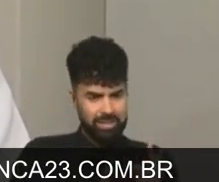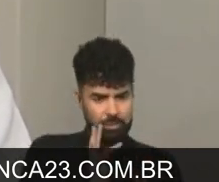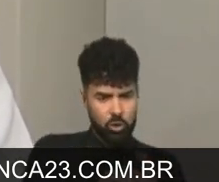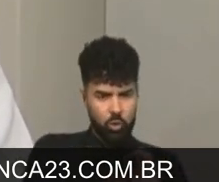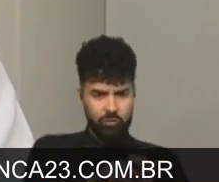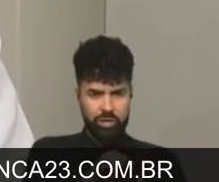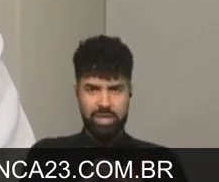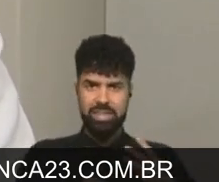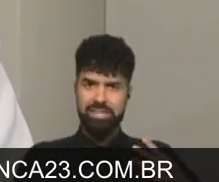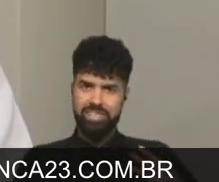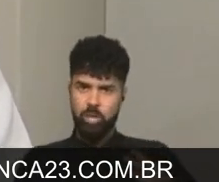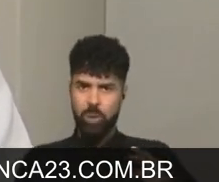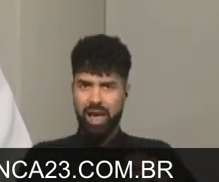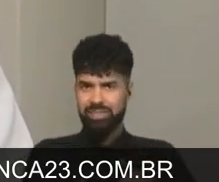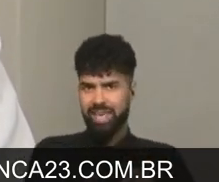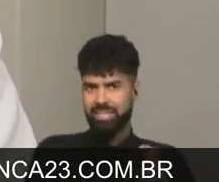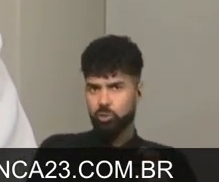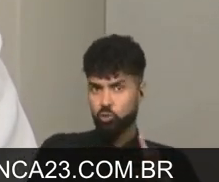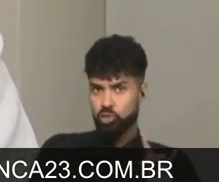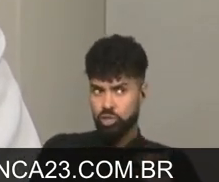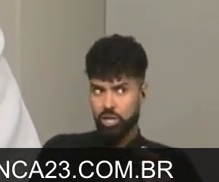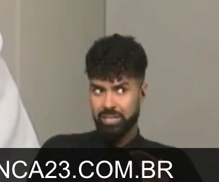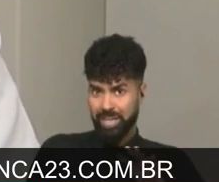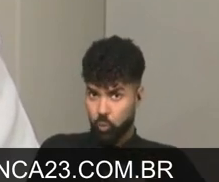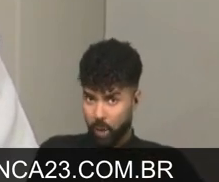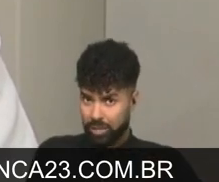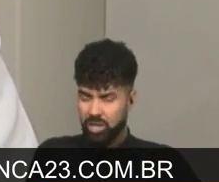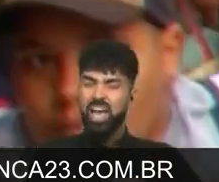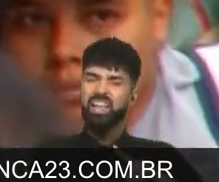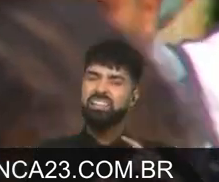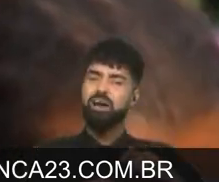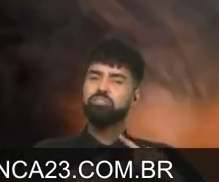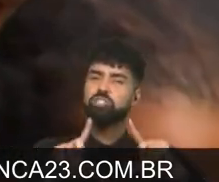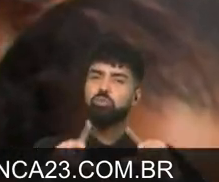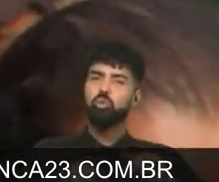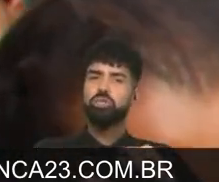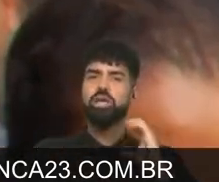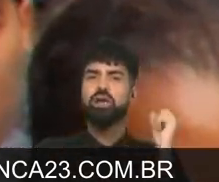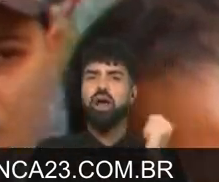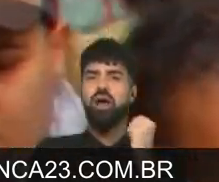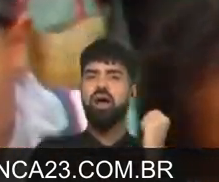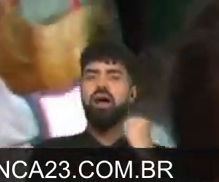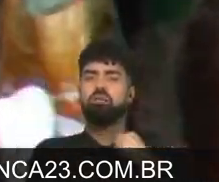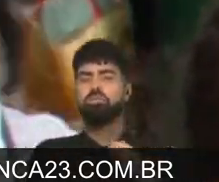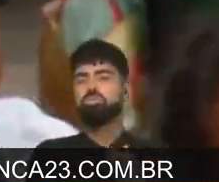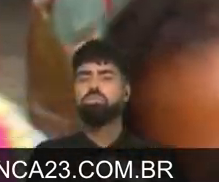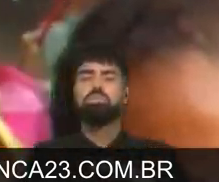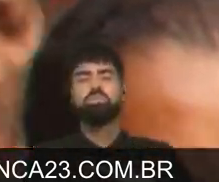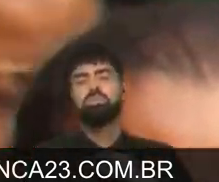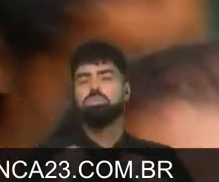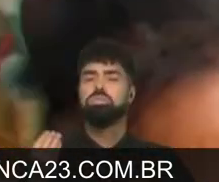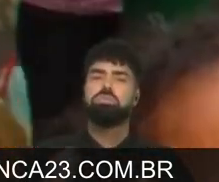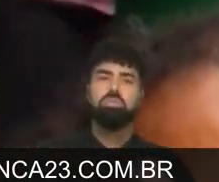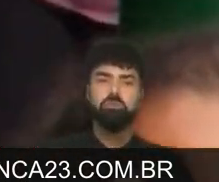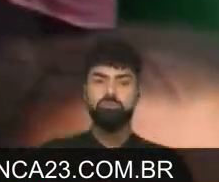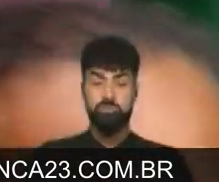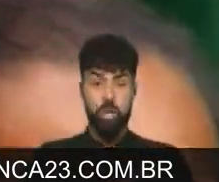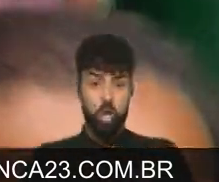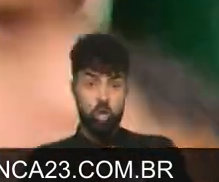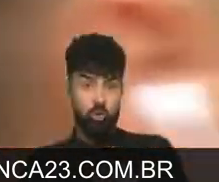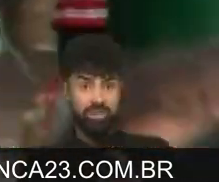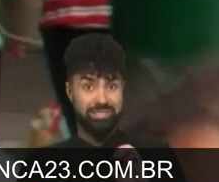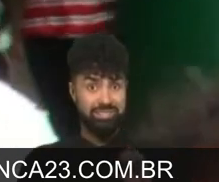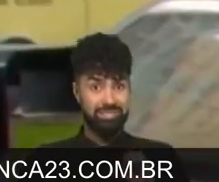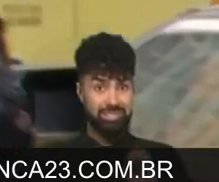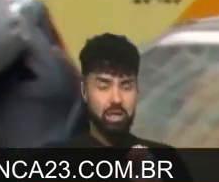o terceiro e o quinto dia você vai diminuir a chance de quadro grave diante da nova Cepa da covid a eg5